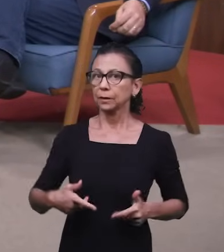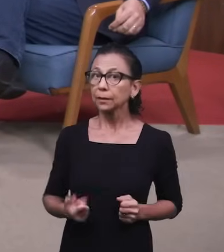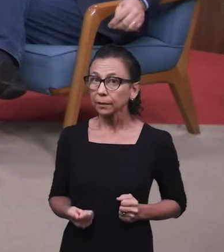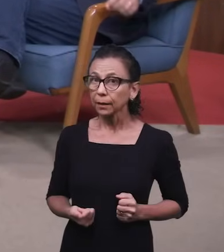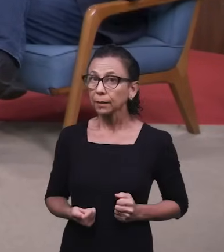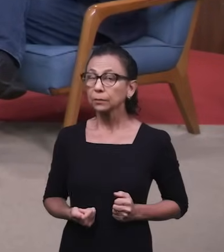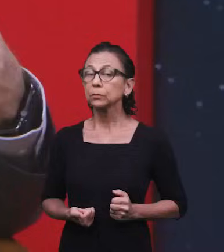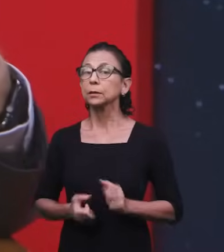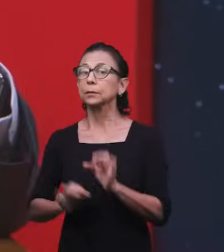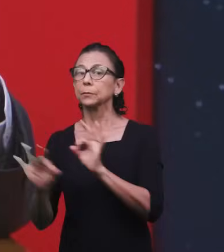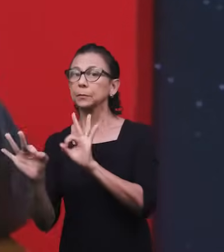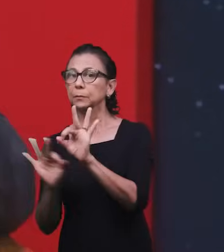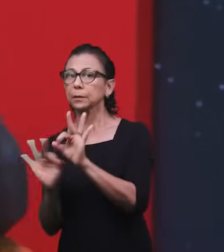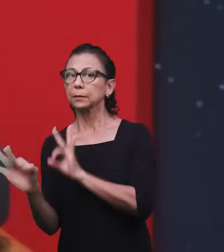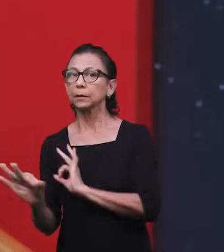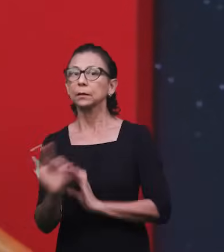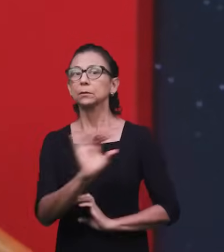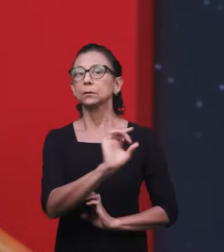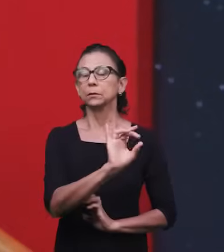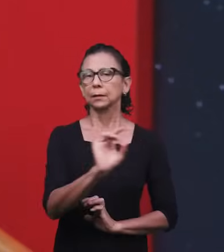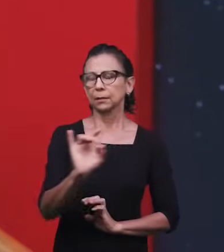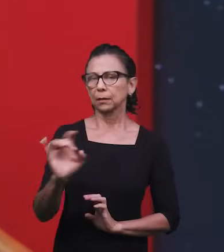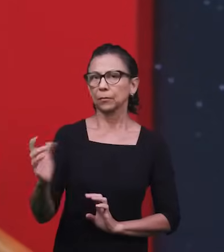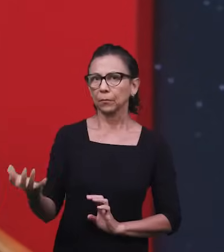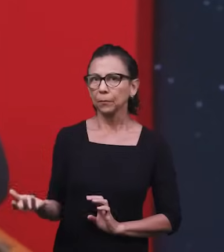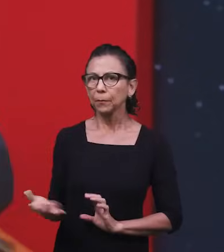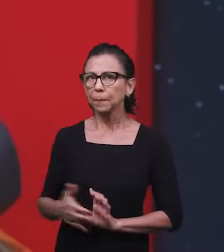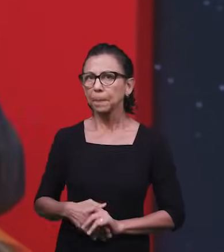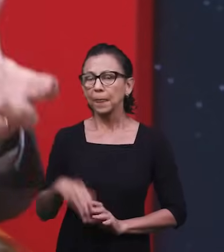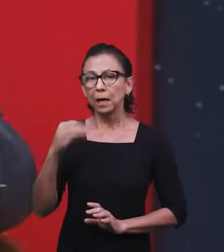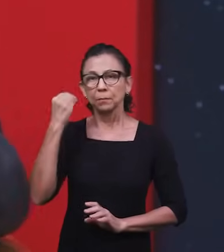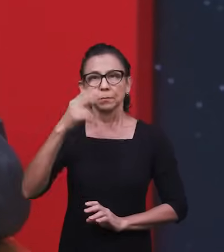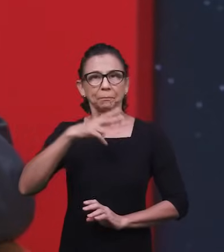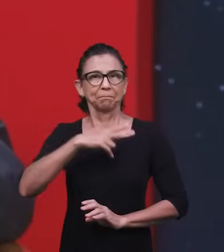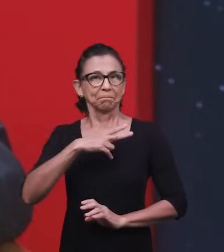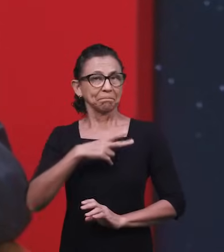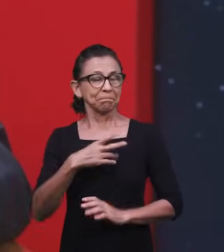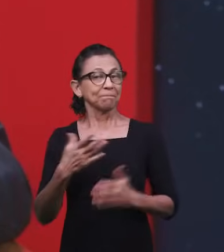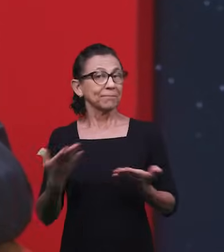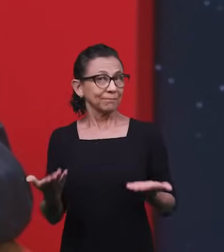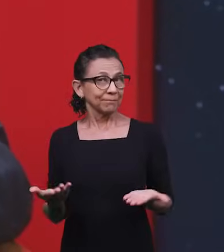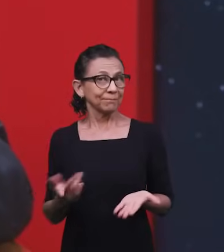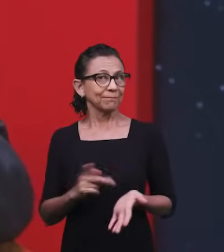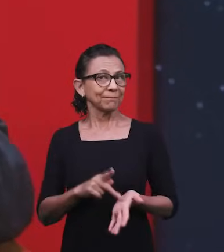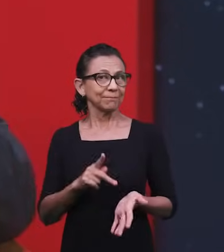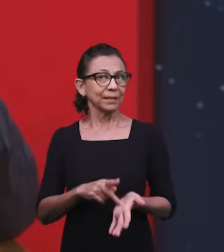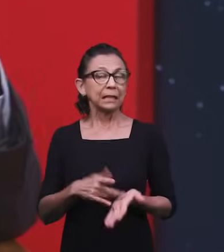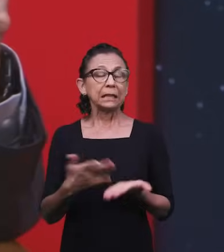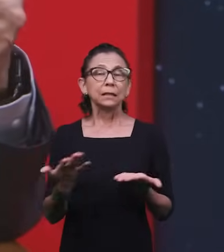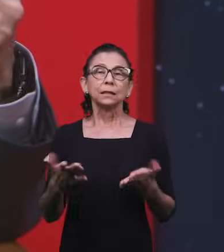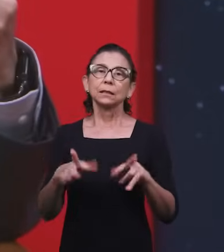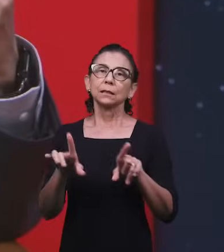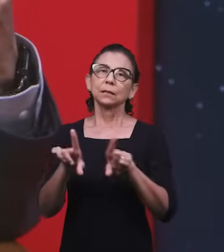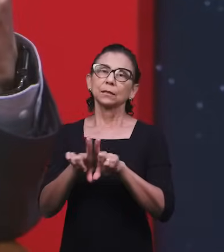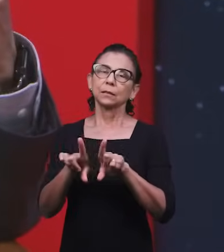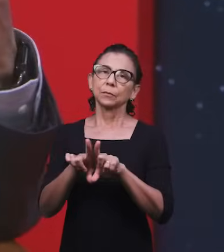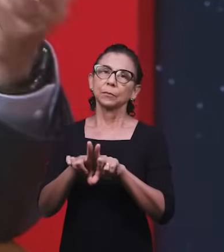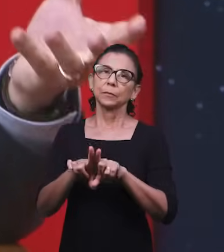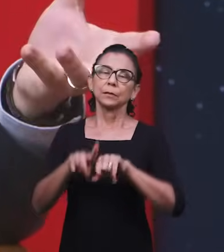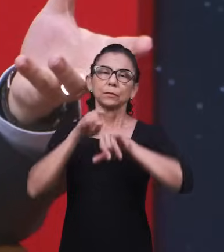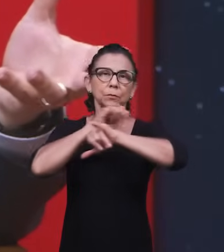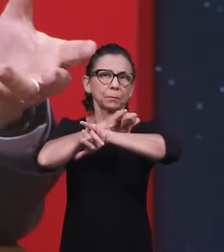estar preparado, cada um de nós, né? É a questão da experiência individual também, e também